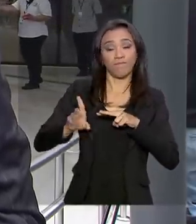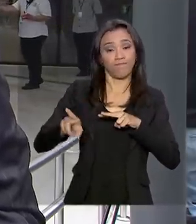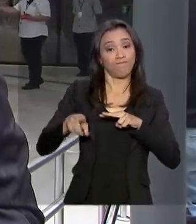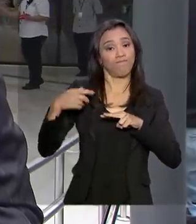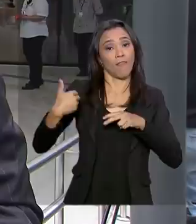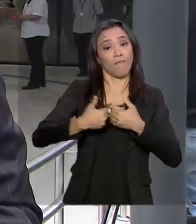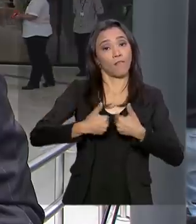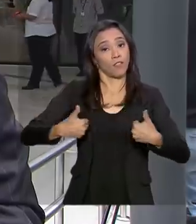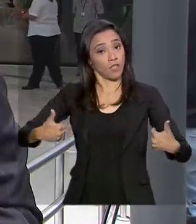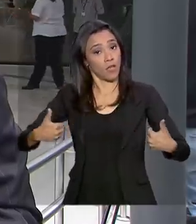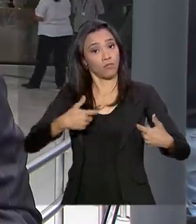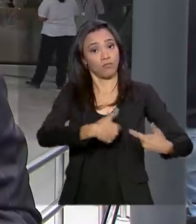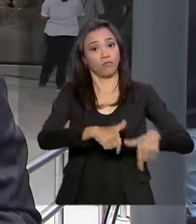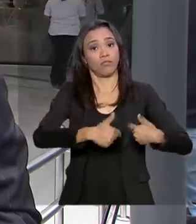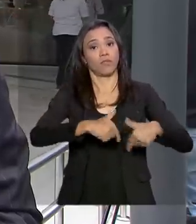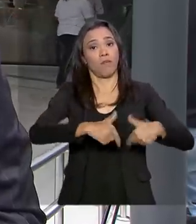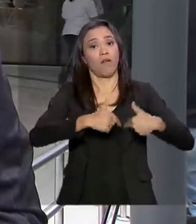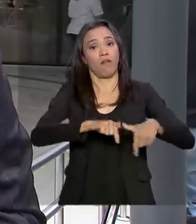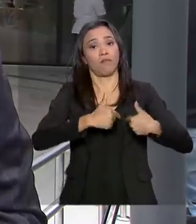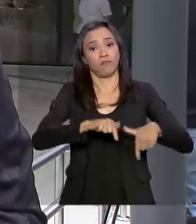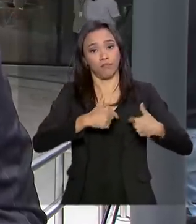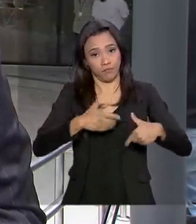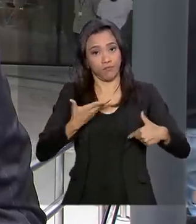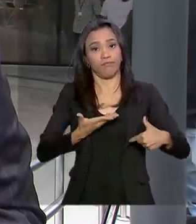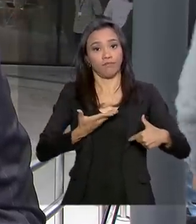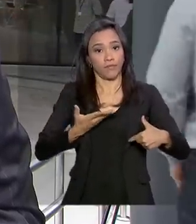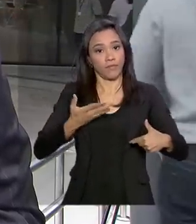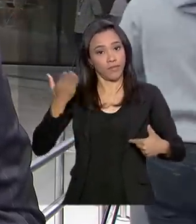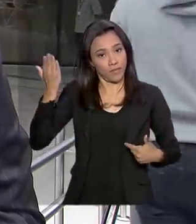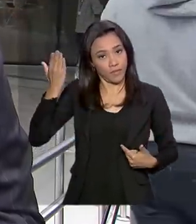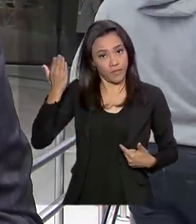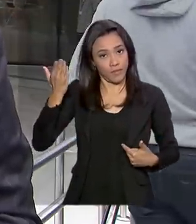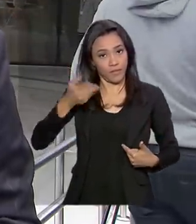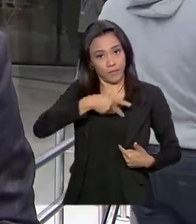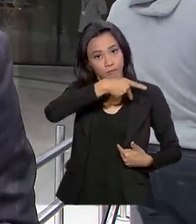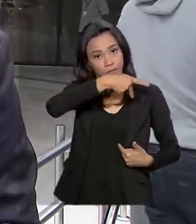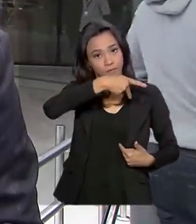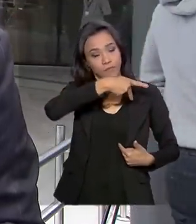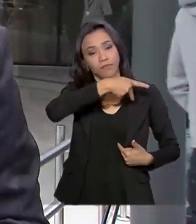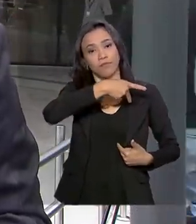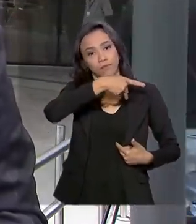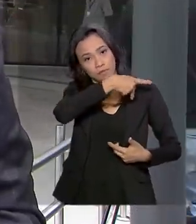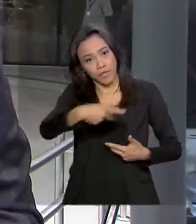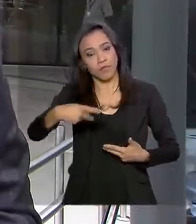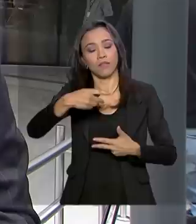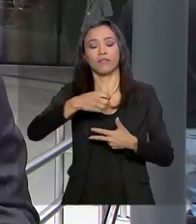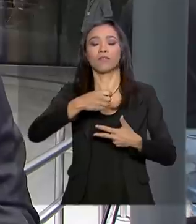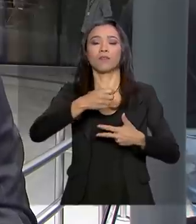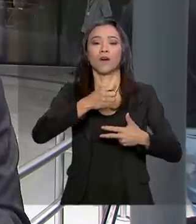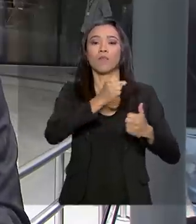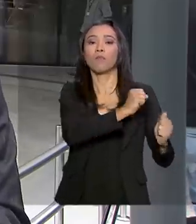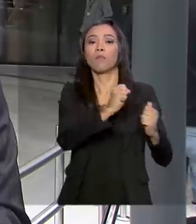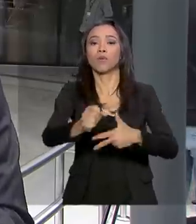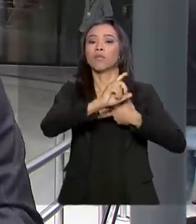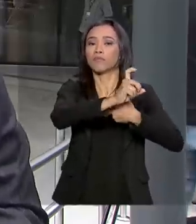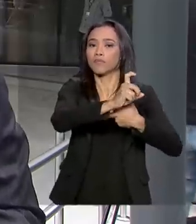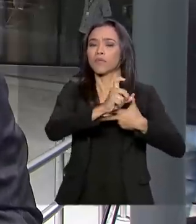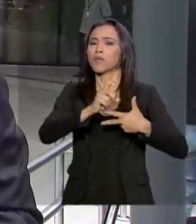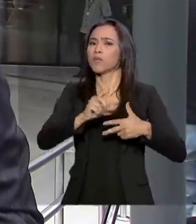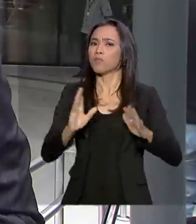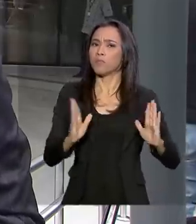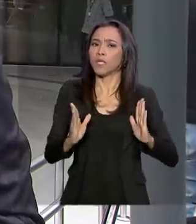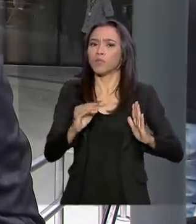do exercício de chefe do Poder Executivo por mais 4 dias.